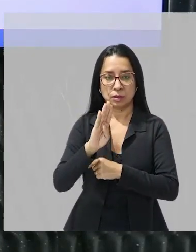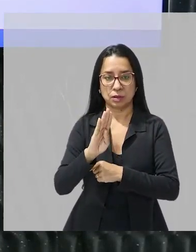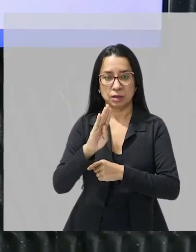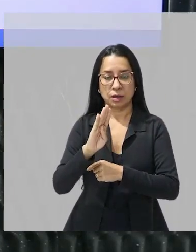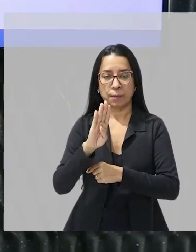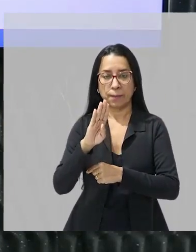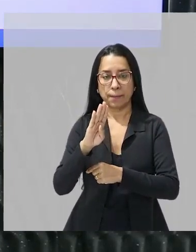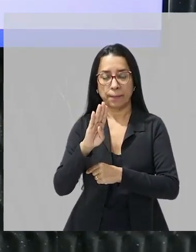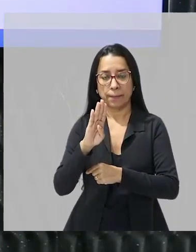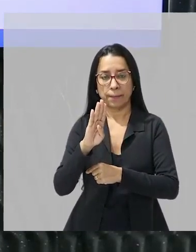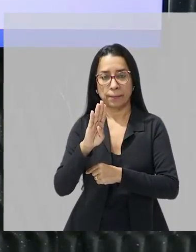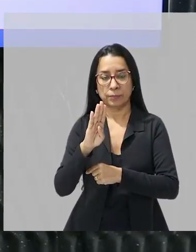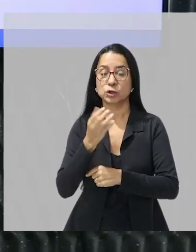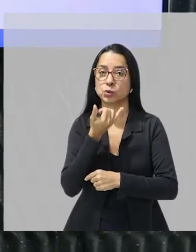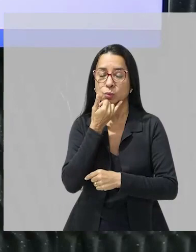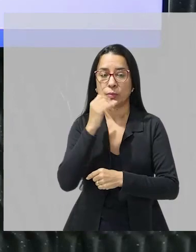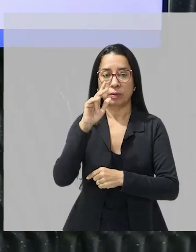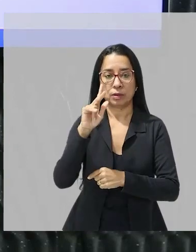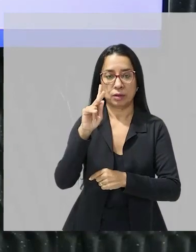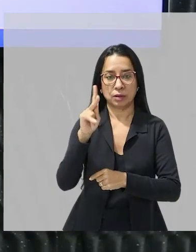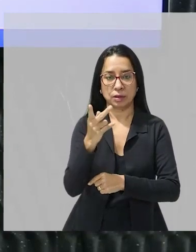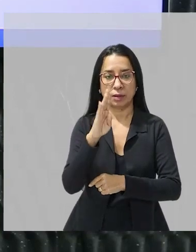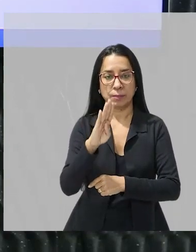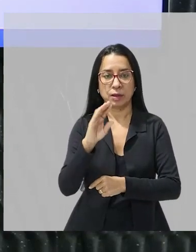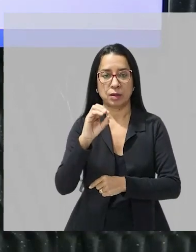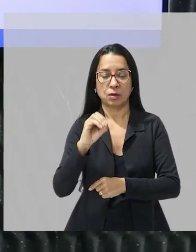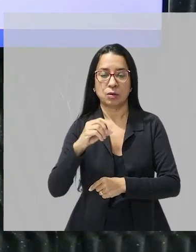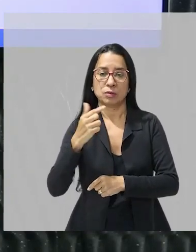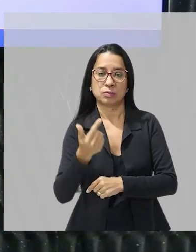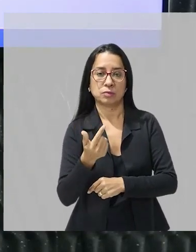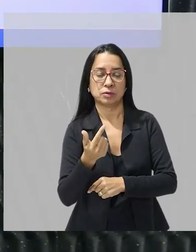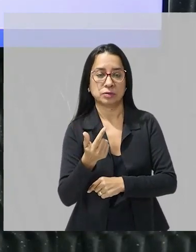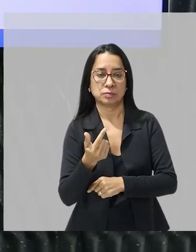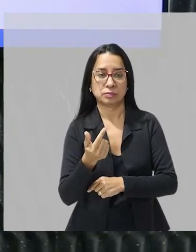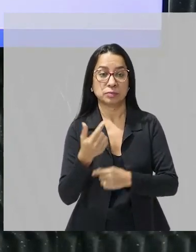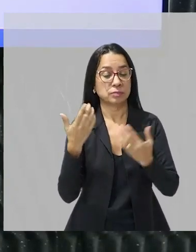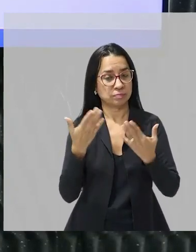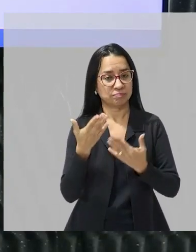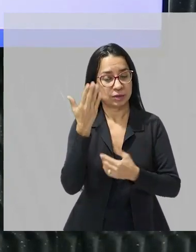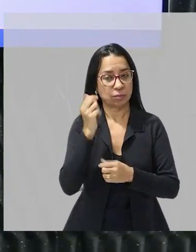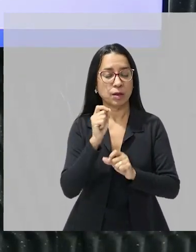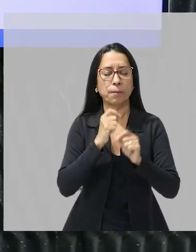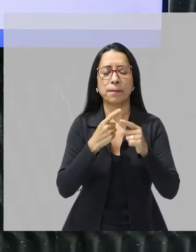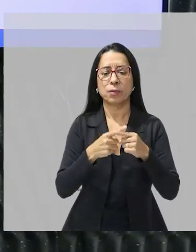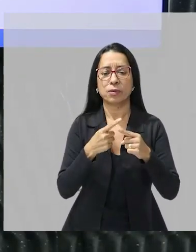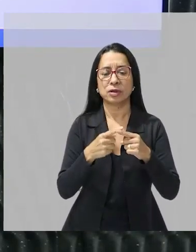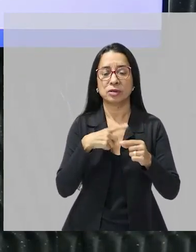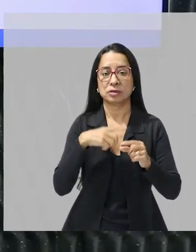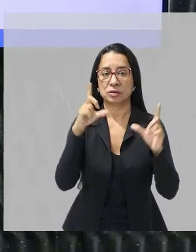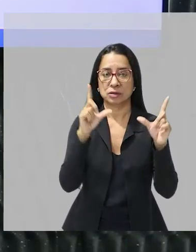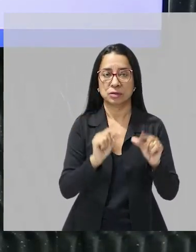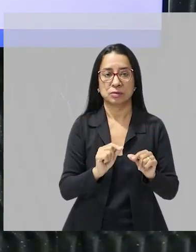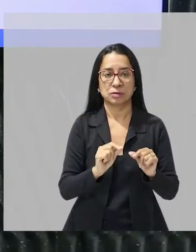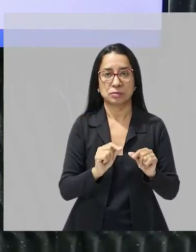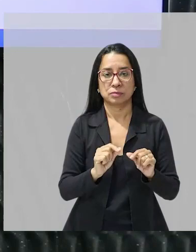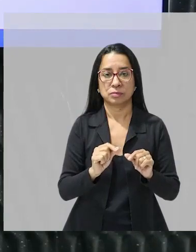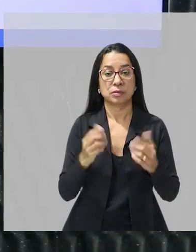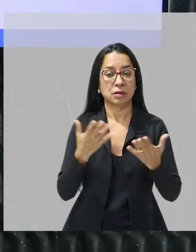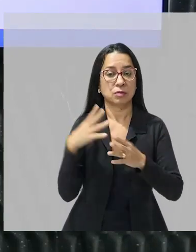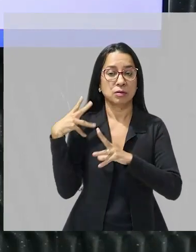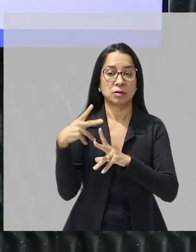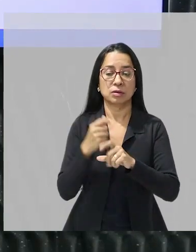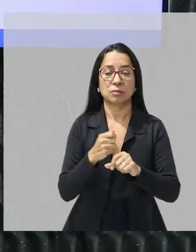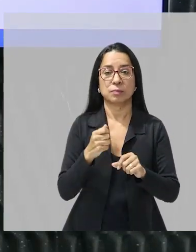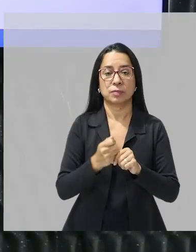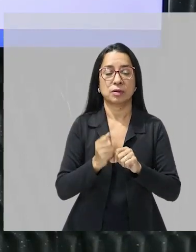ele quer saber por que tem essa diminuição. Gente, vamos relembrar aqui um pouco sobre o sistema respiratório, tá? Olha